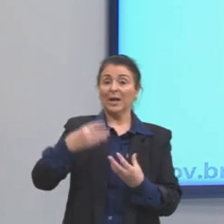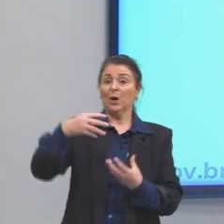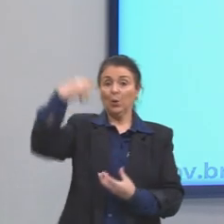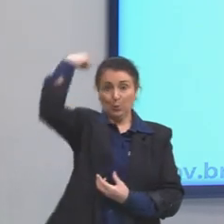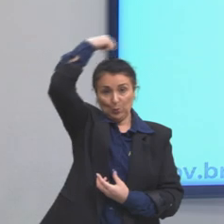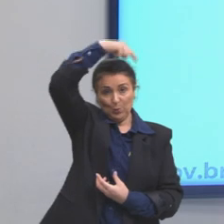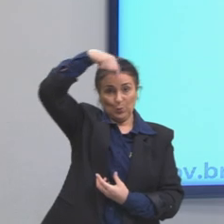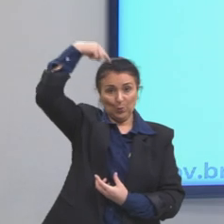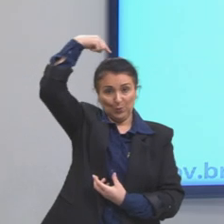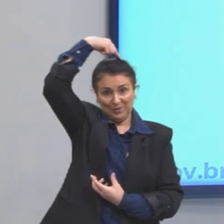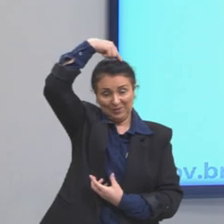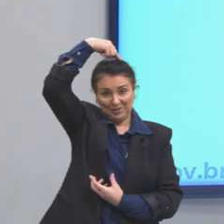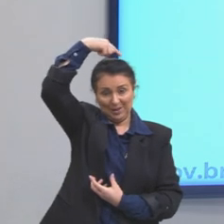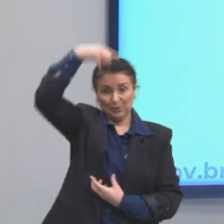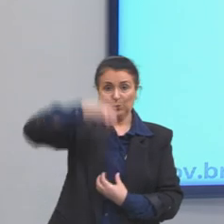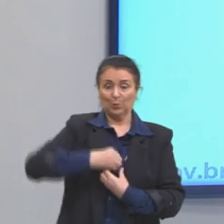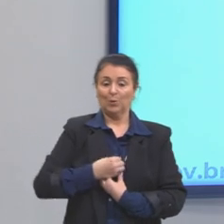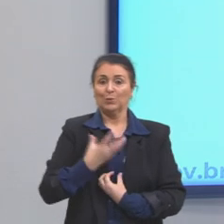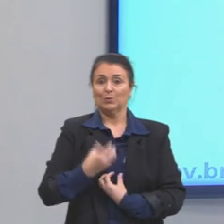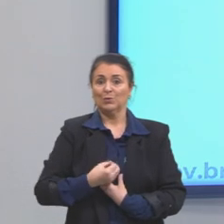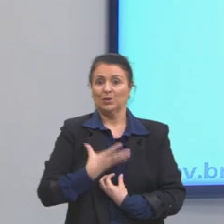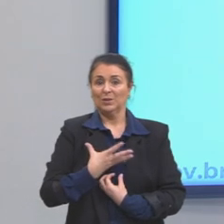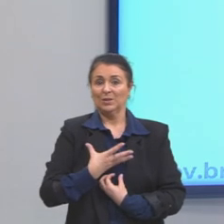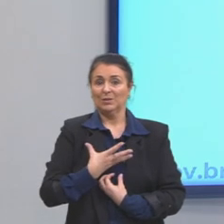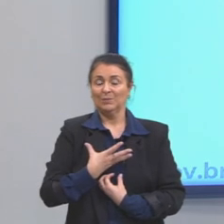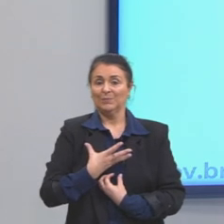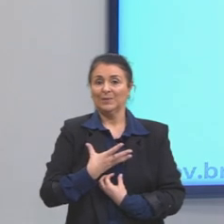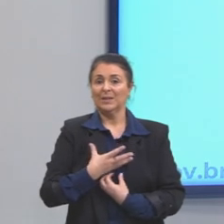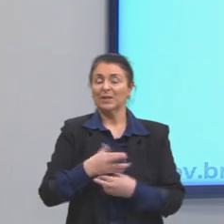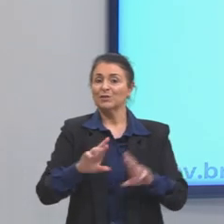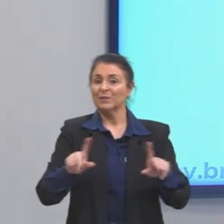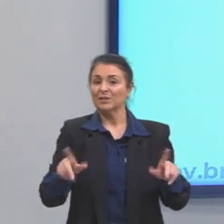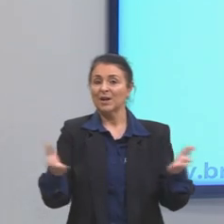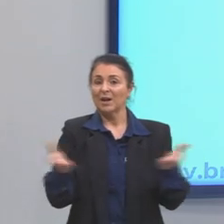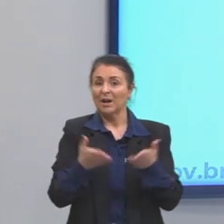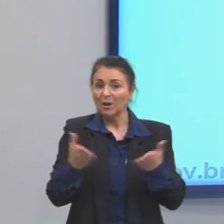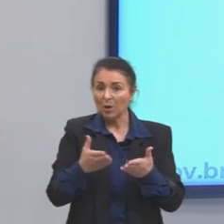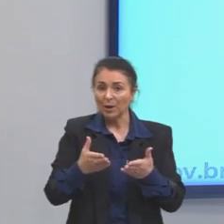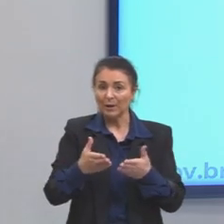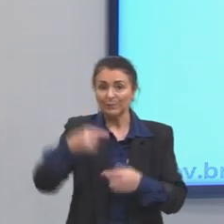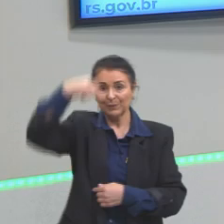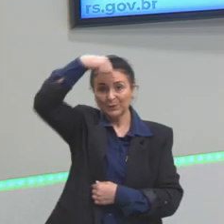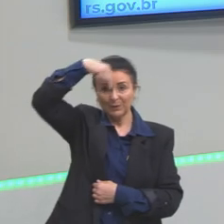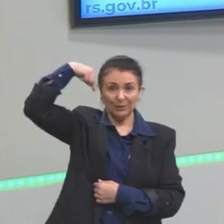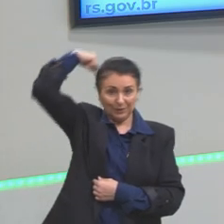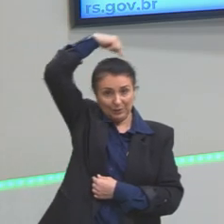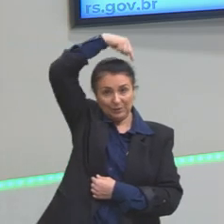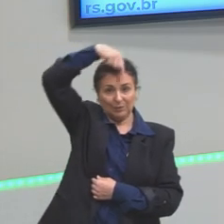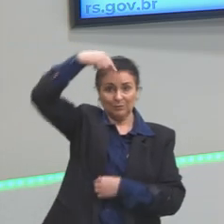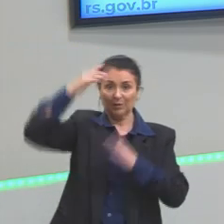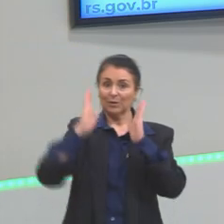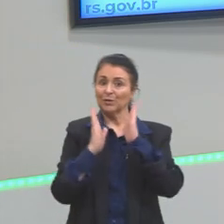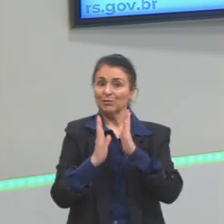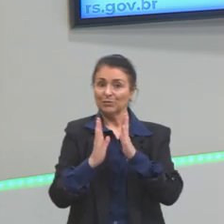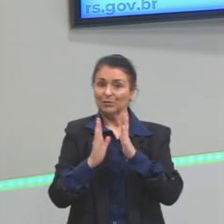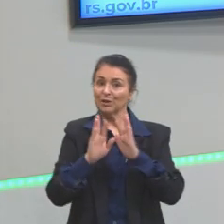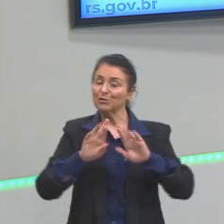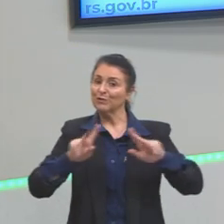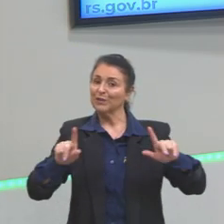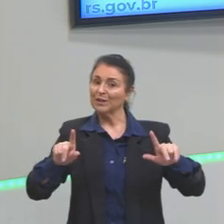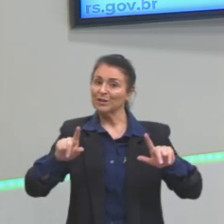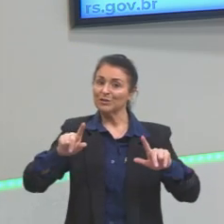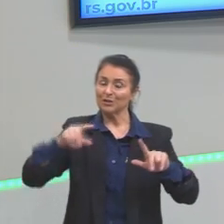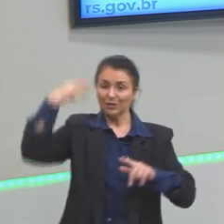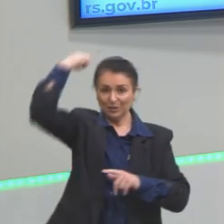ele é diferente um pouquinho o Santo Augusto Tomás de Aquino Tomás de Aquino é um pouco diferente do Santo Agostinho